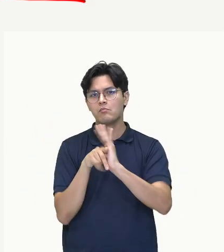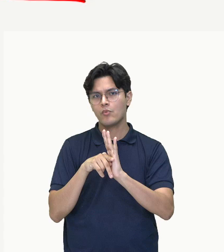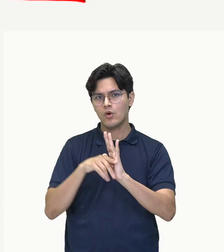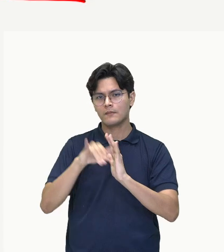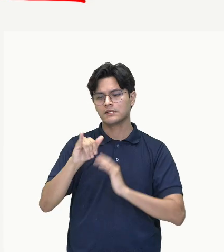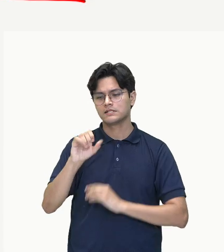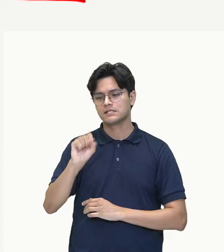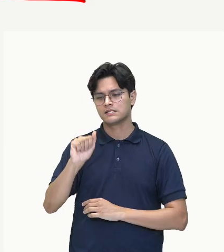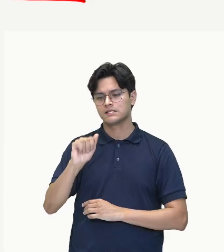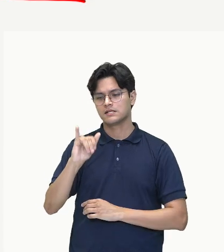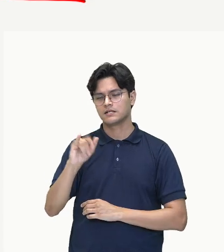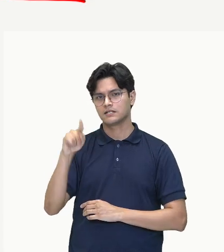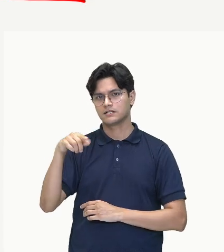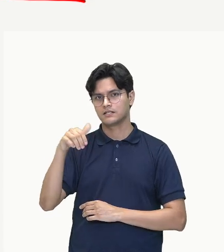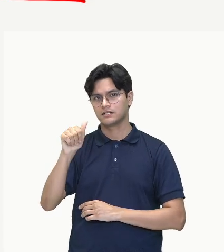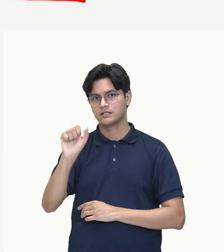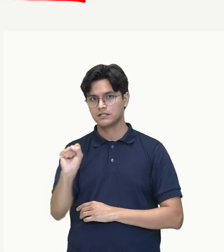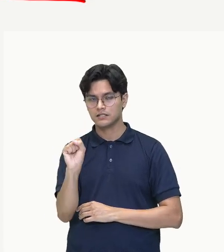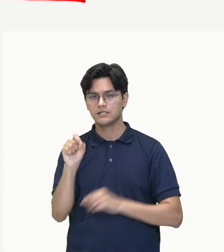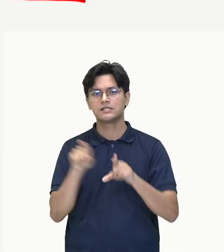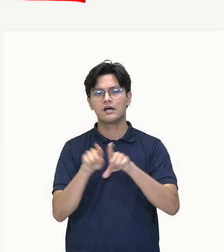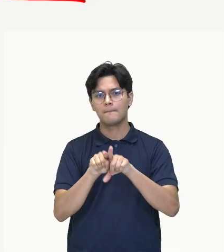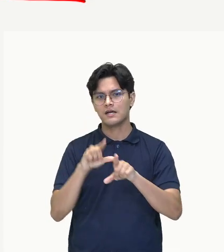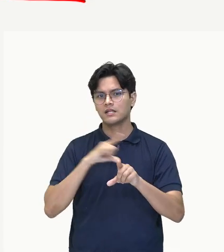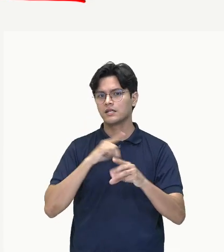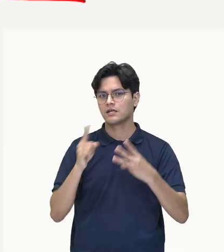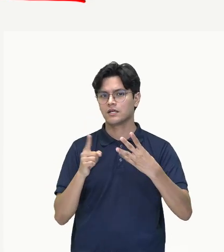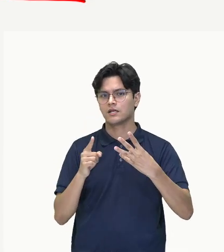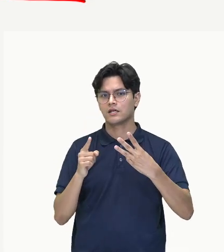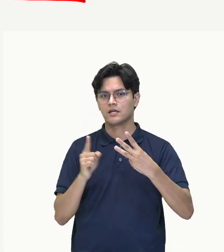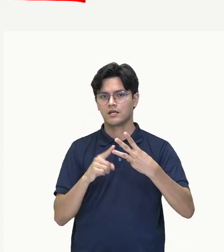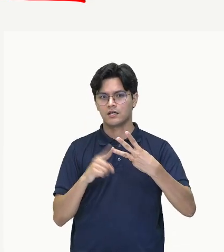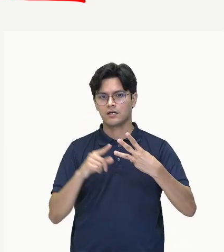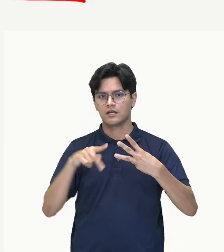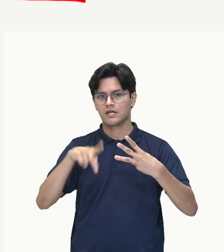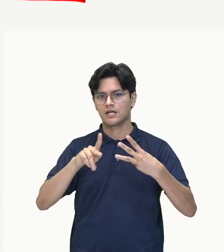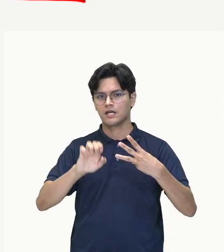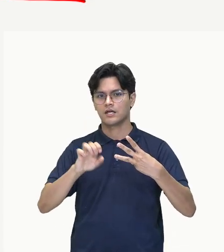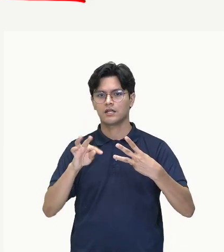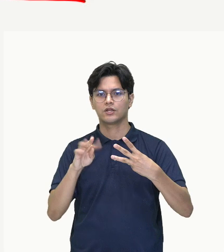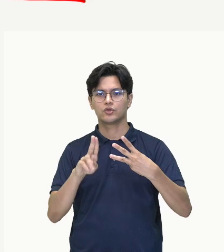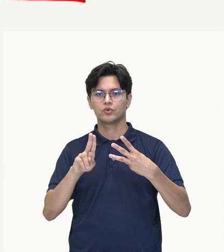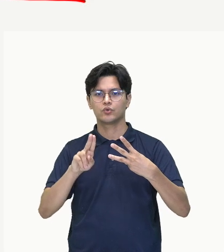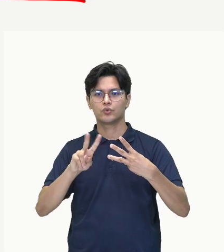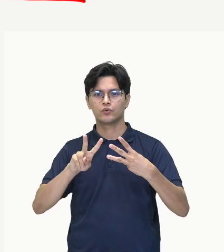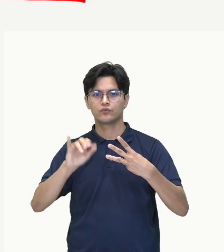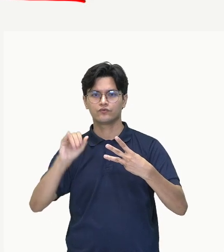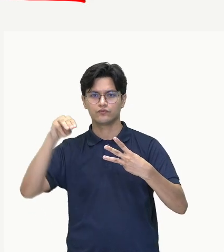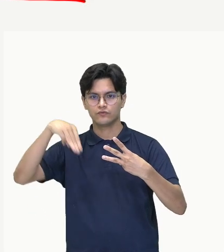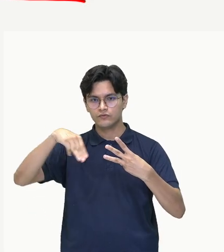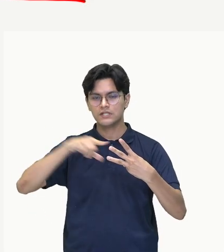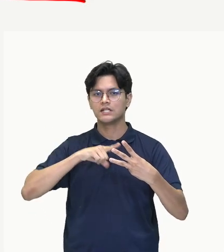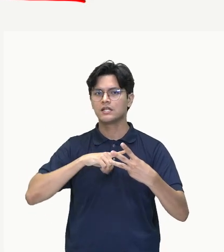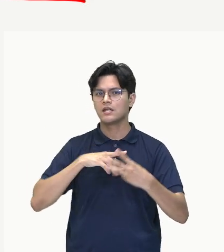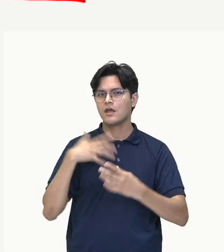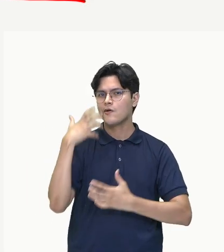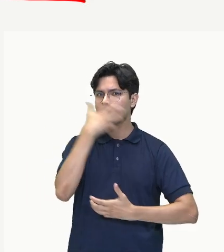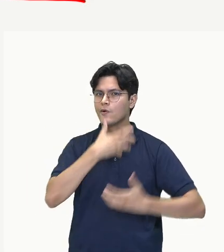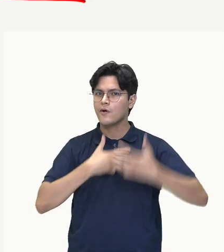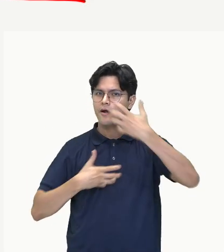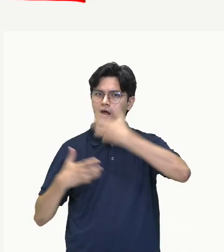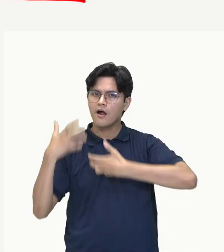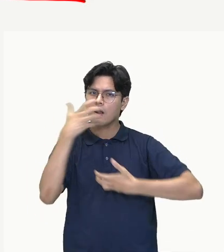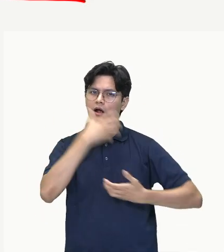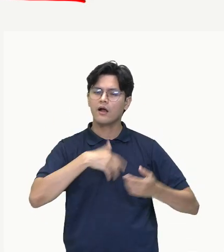E aí, além disso, nós temos o Ketuvim, que são os escritos, que reúne os cânticos e escritos poéticos,